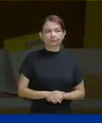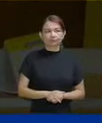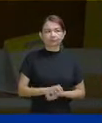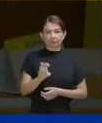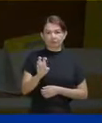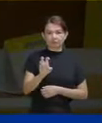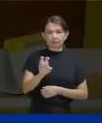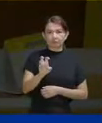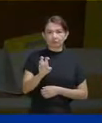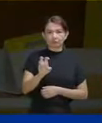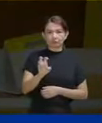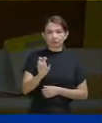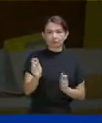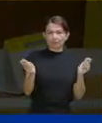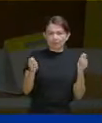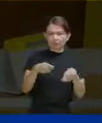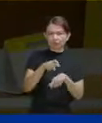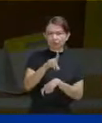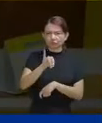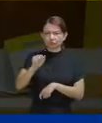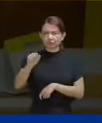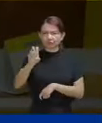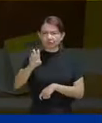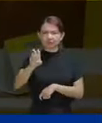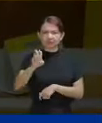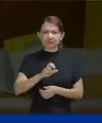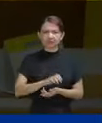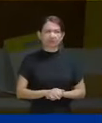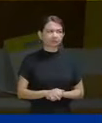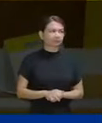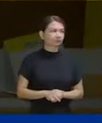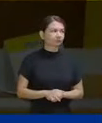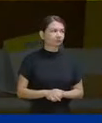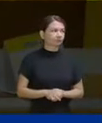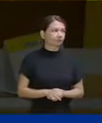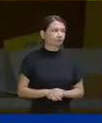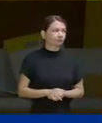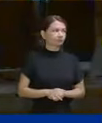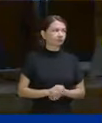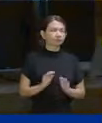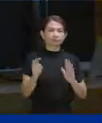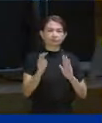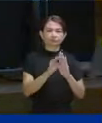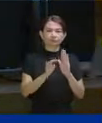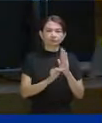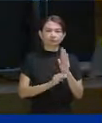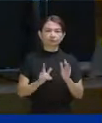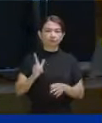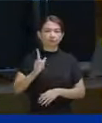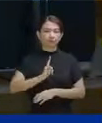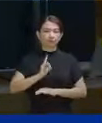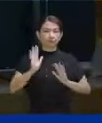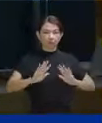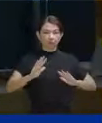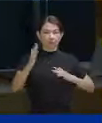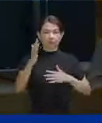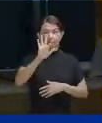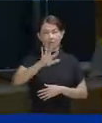5? Pode ser dia 5? Nós já temos licença, pela ordem, Excelência, nós já temos o